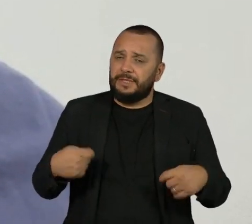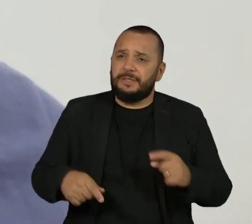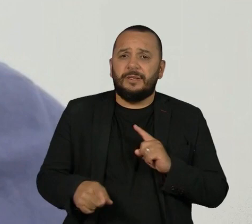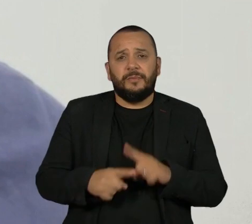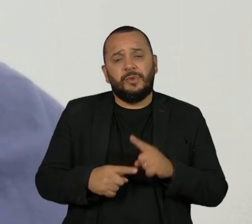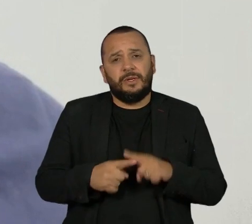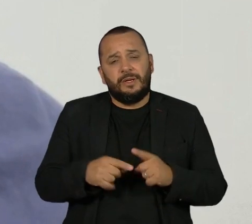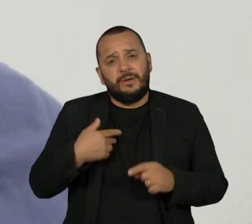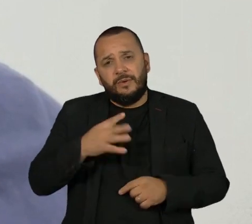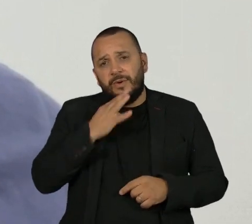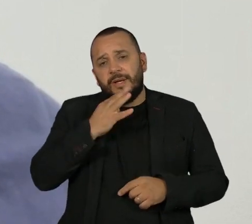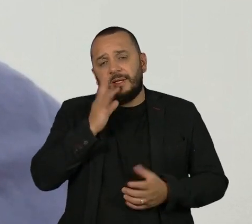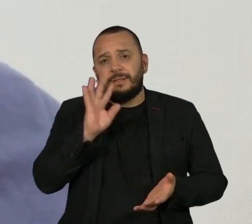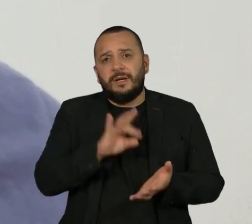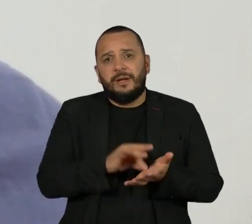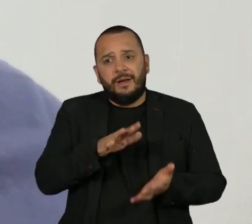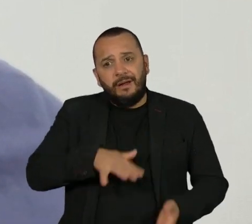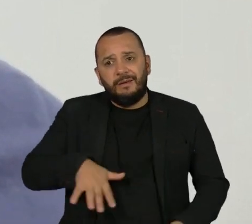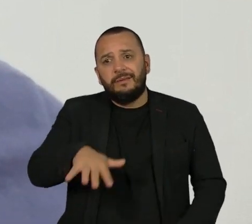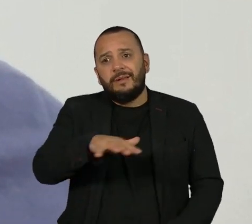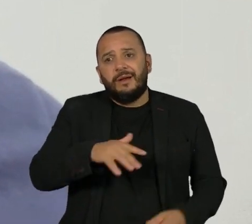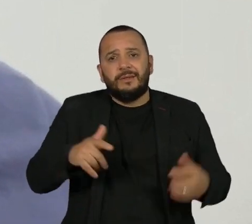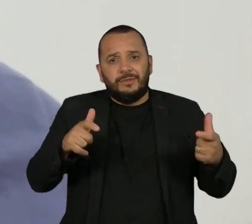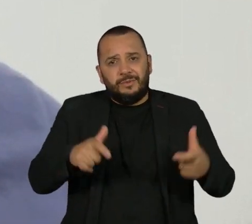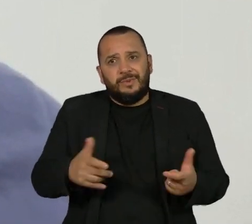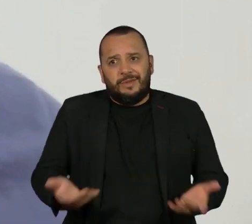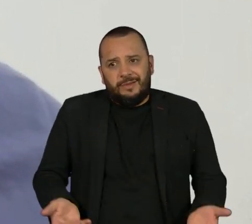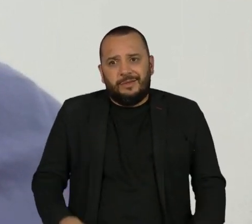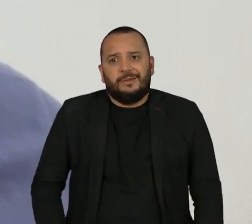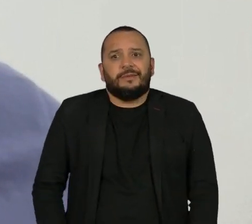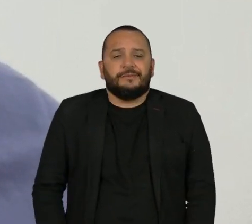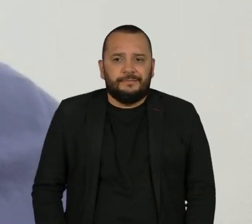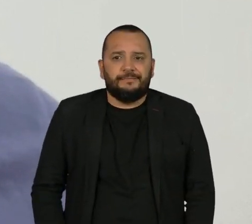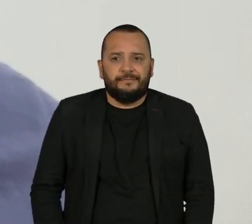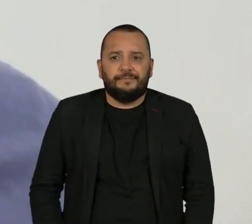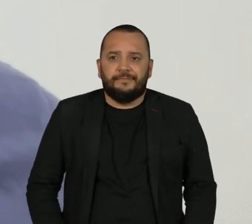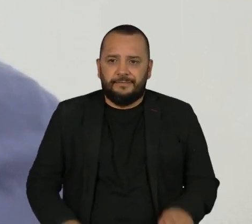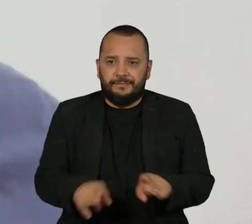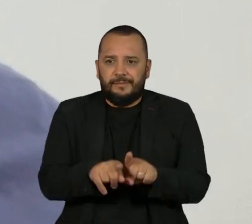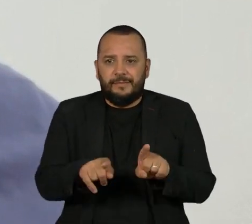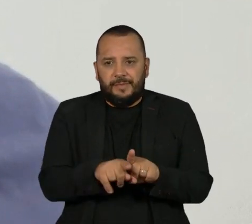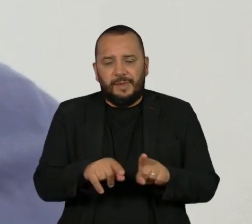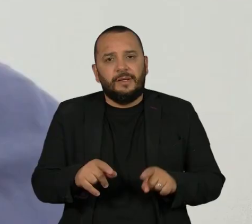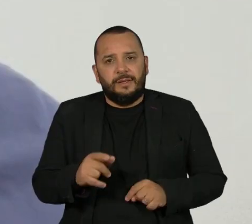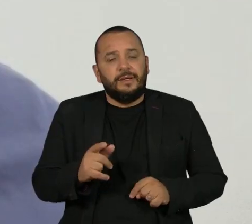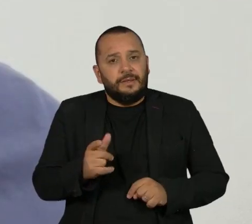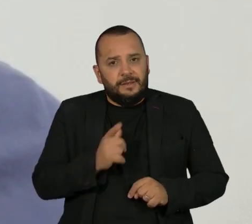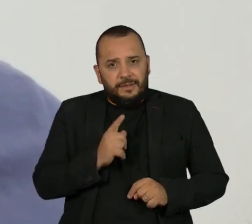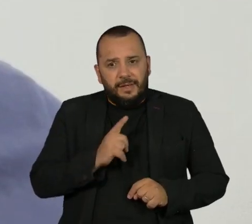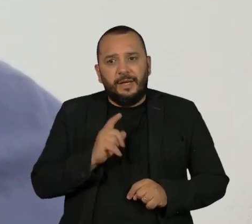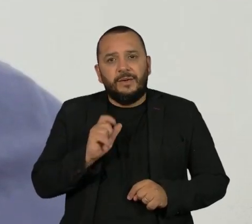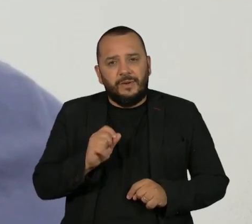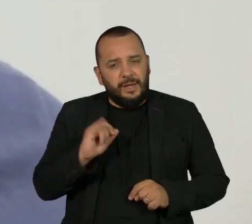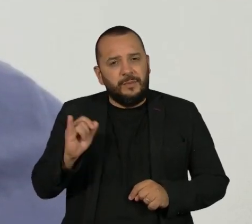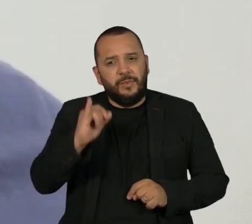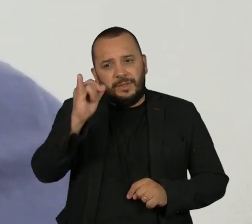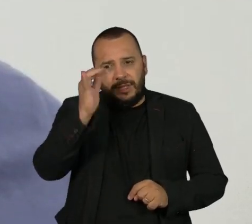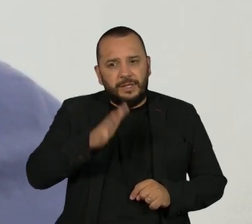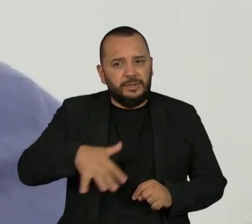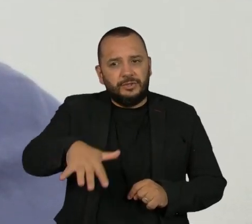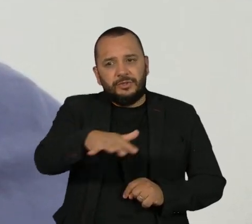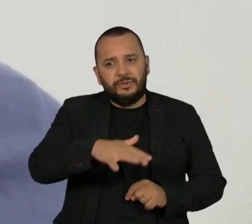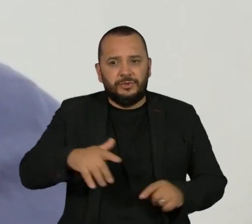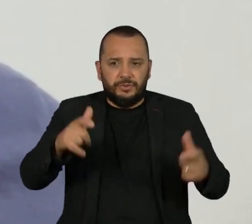eles conhecem bem a realidade, né, da região, né, das riquezas que lá existem, né,